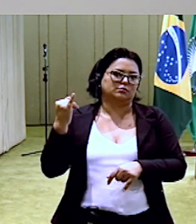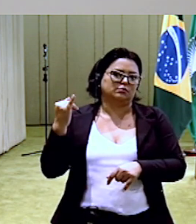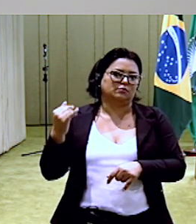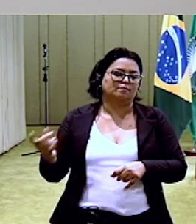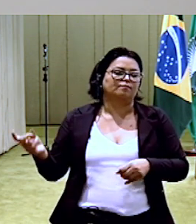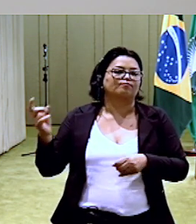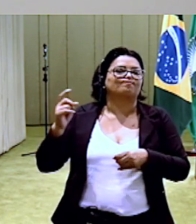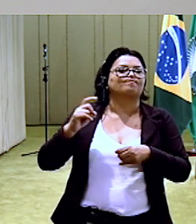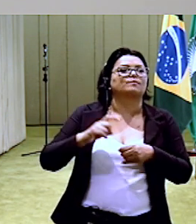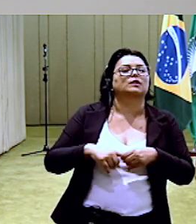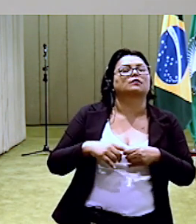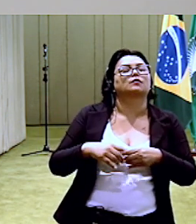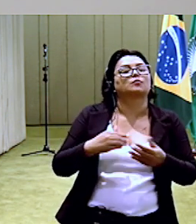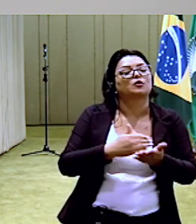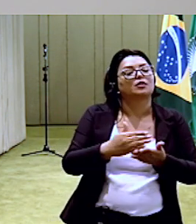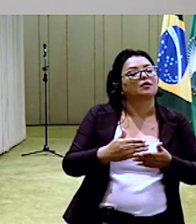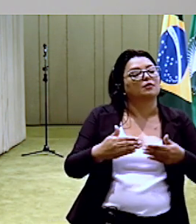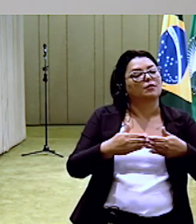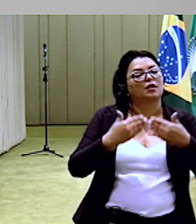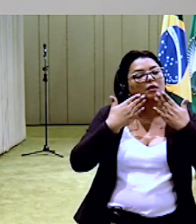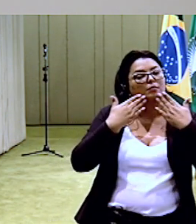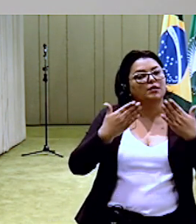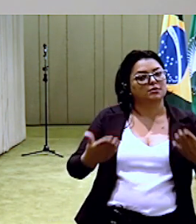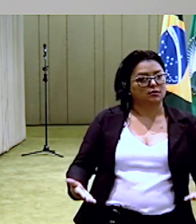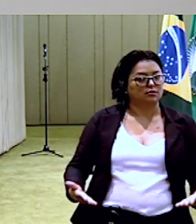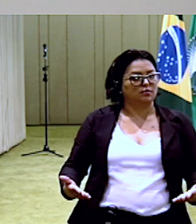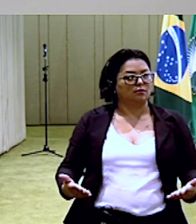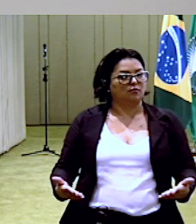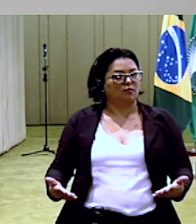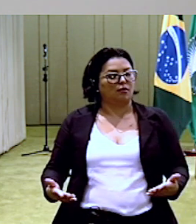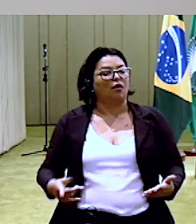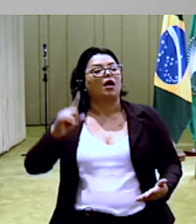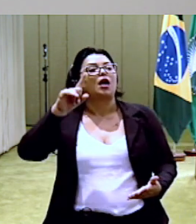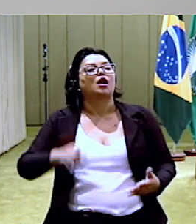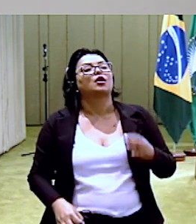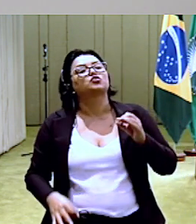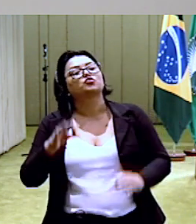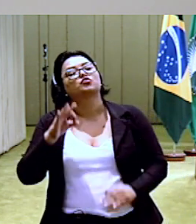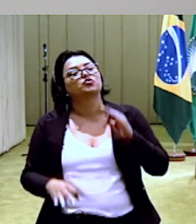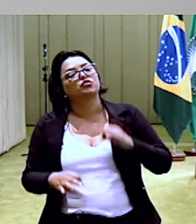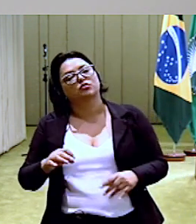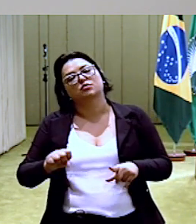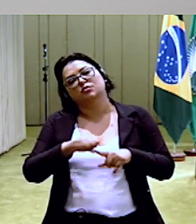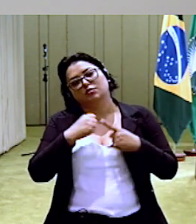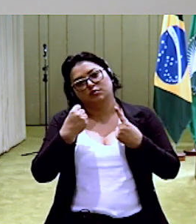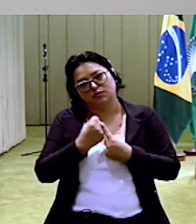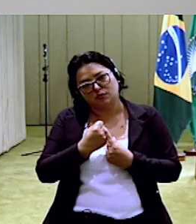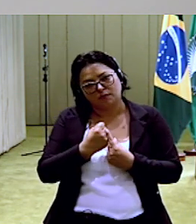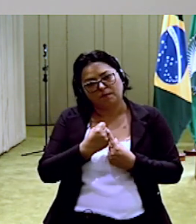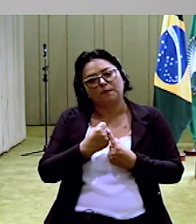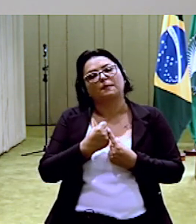E aí, voltando para a abertura da minha fala, né? A gente, então, é uma questão de justiça social, no caso da comunidade negra, é uma questão